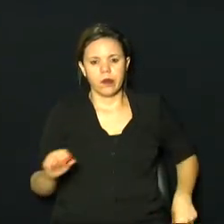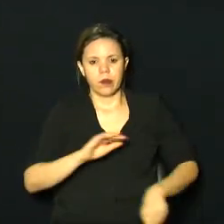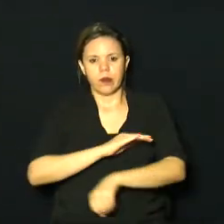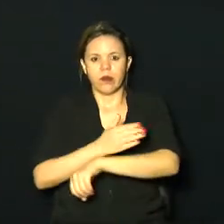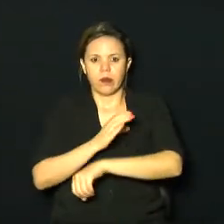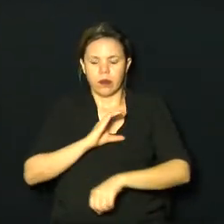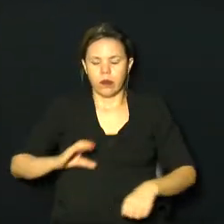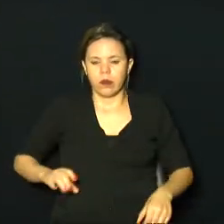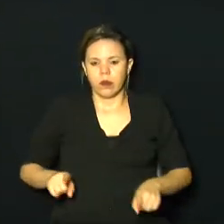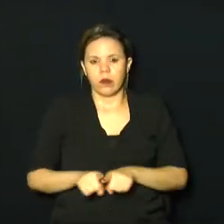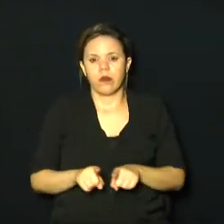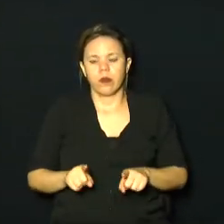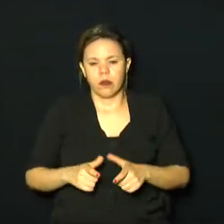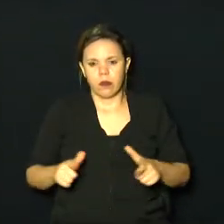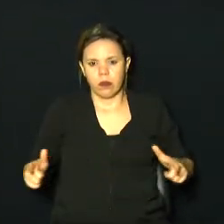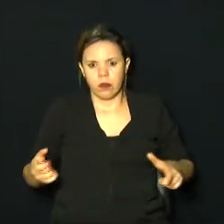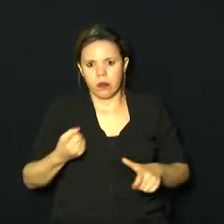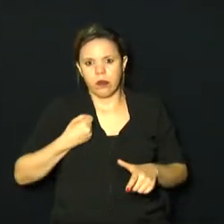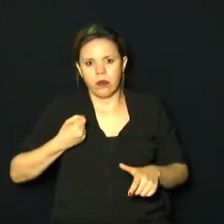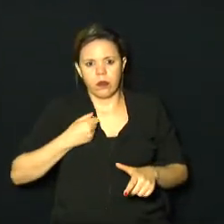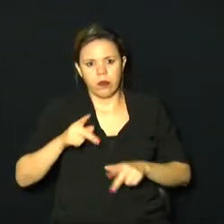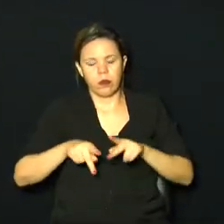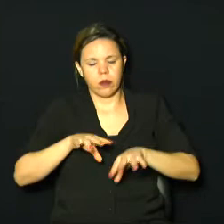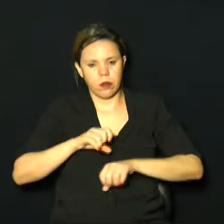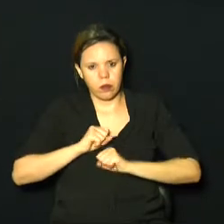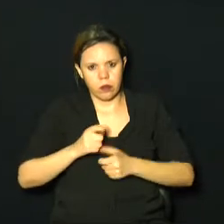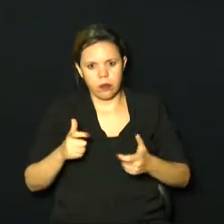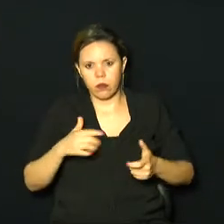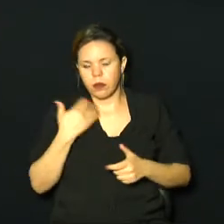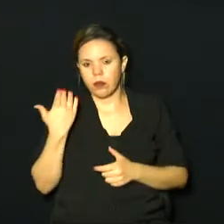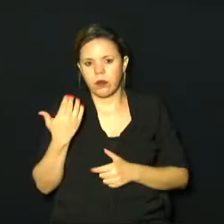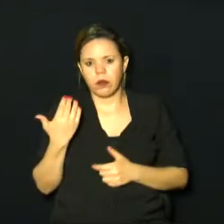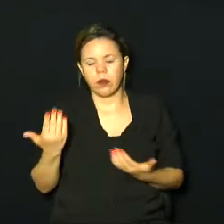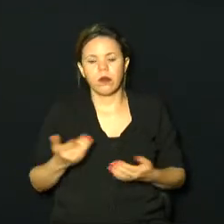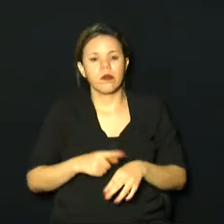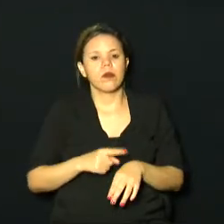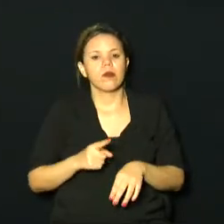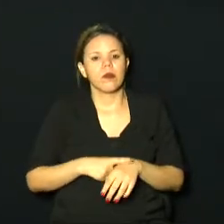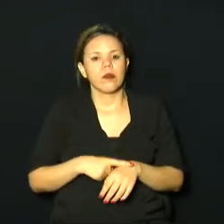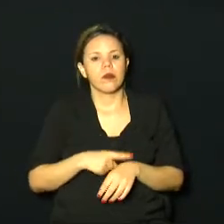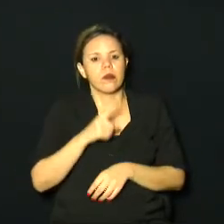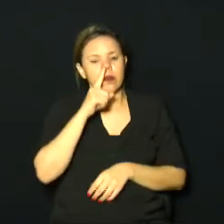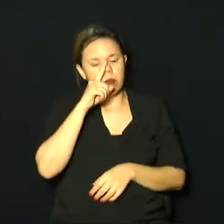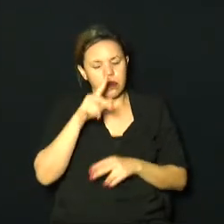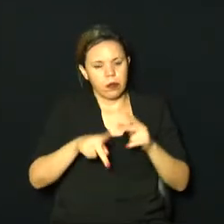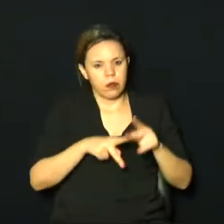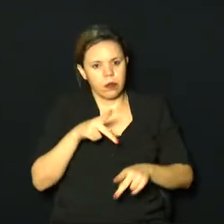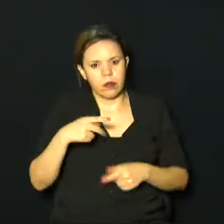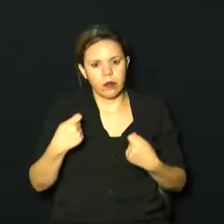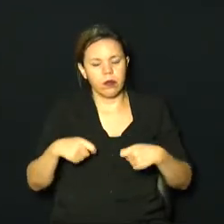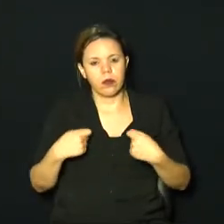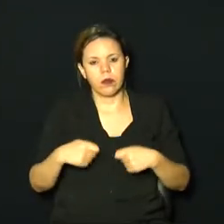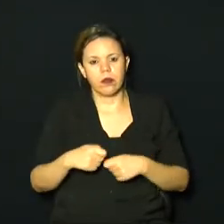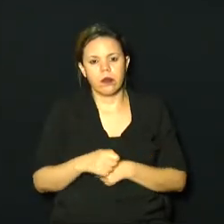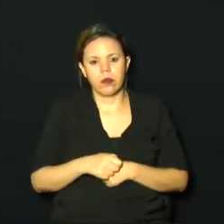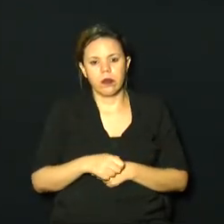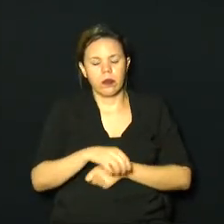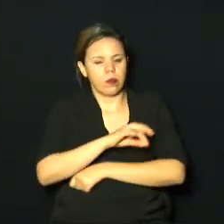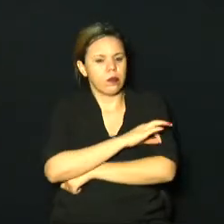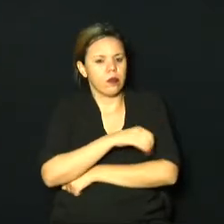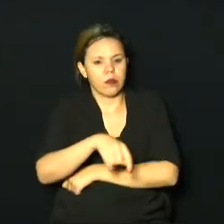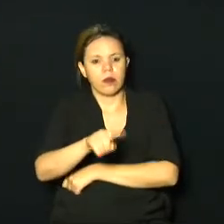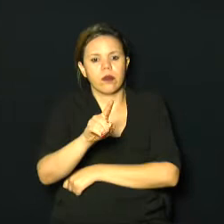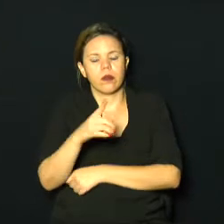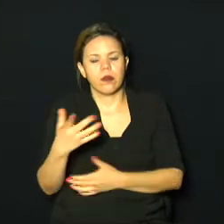reproduz os maiores números de infectados e de mortes. Então, nesse momento de vulnerabilidade das pessoas que mais precisam, a prefeitura vai lá e